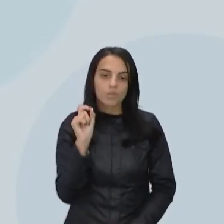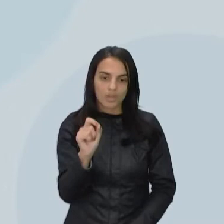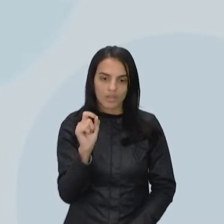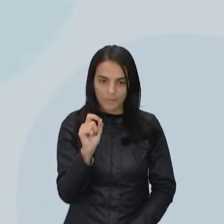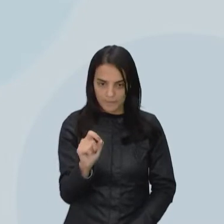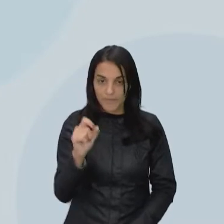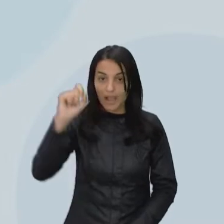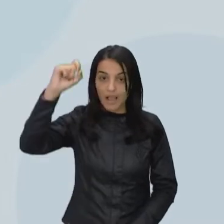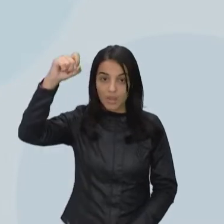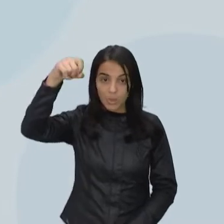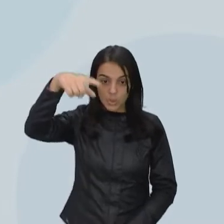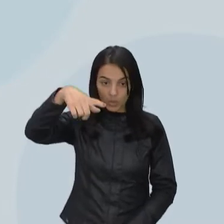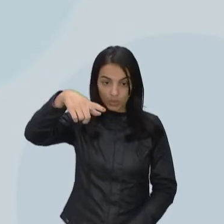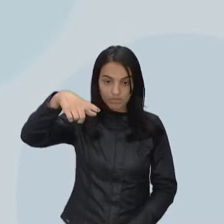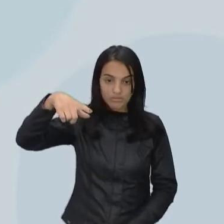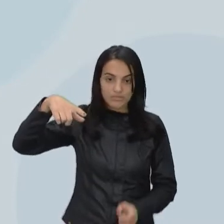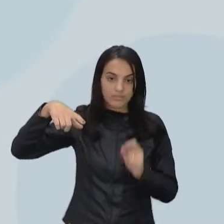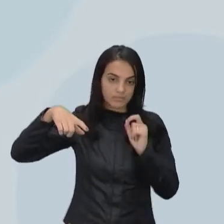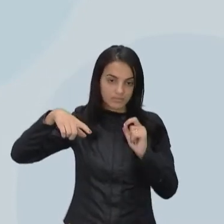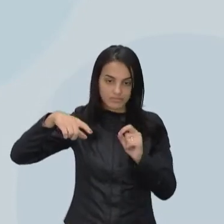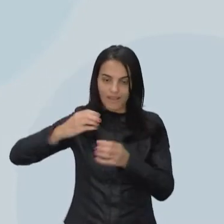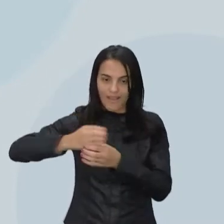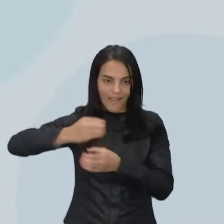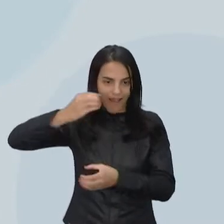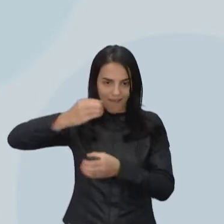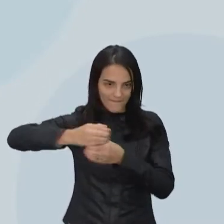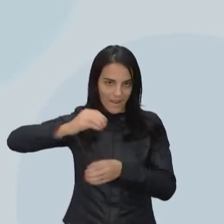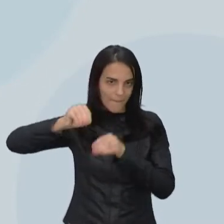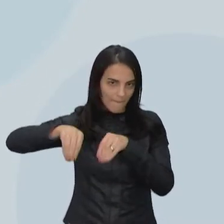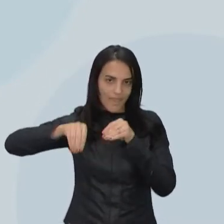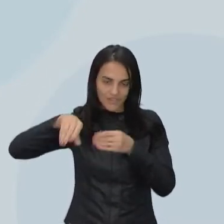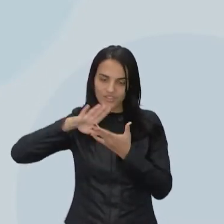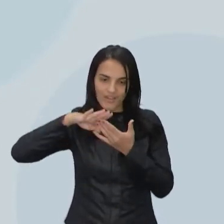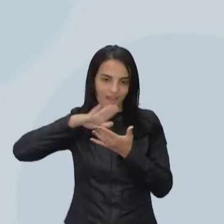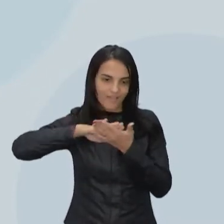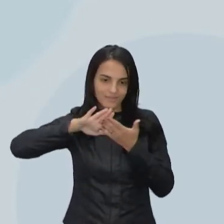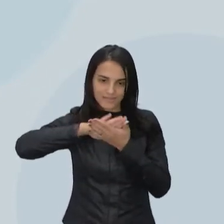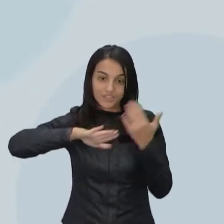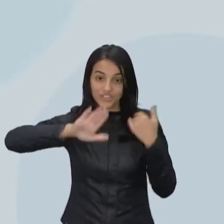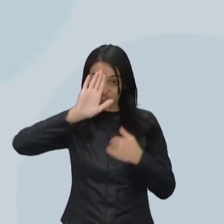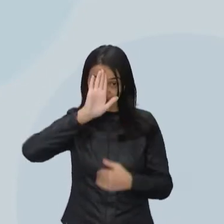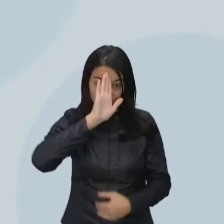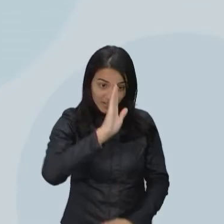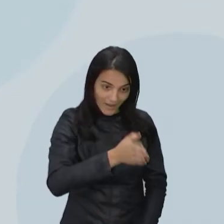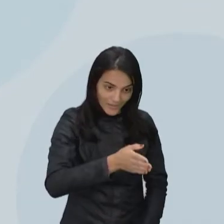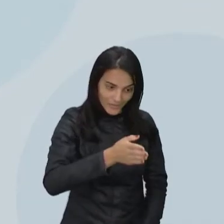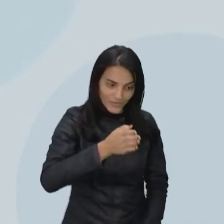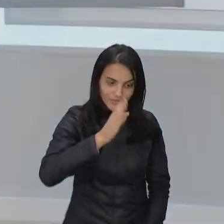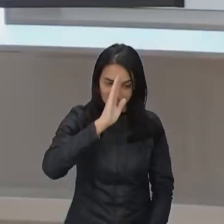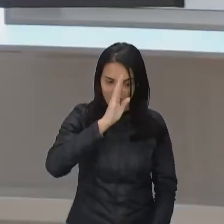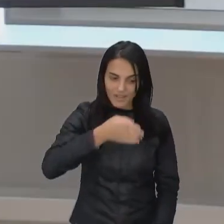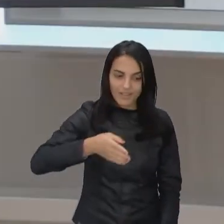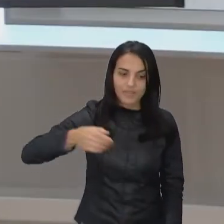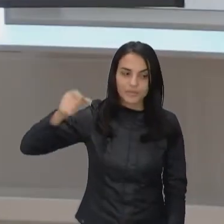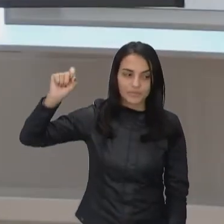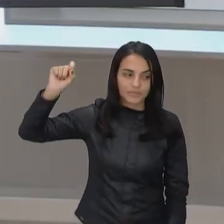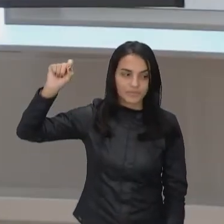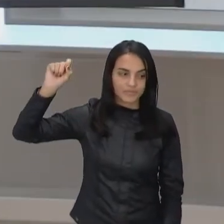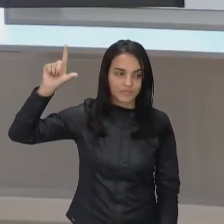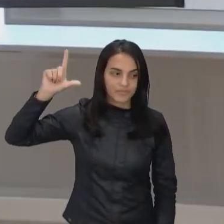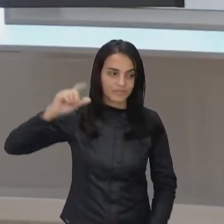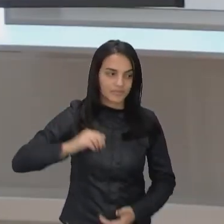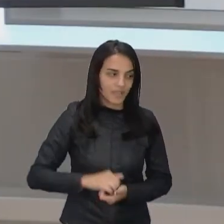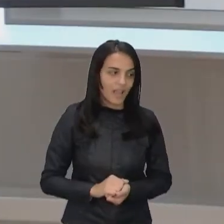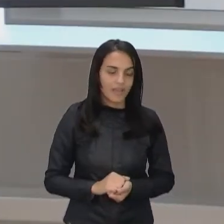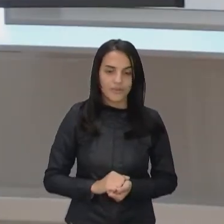a luz incidindo, sem garrafa nenhuma, tá bom, galera? Incidindo aqui direto, vamos fazer uma iluminação aqui